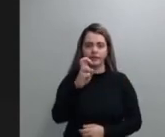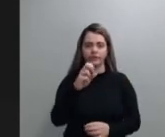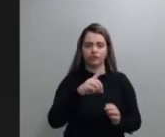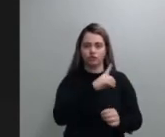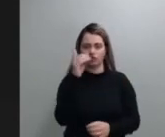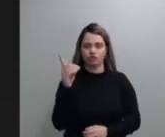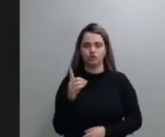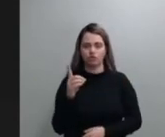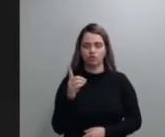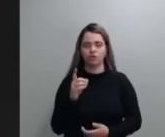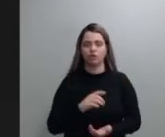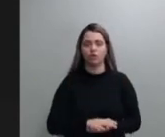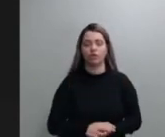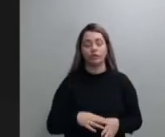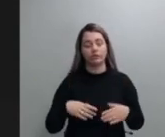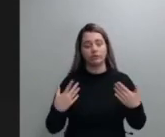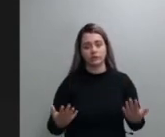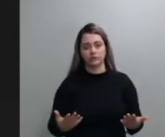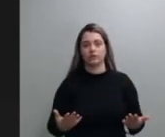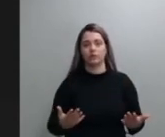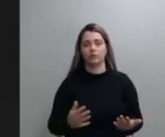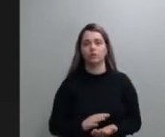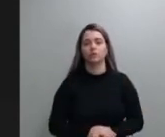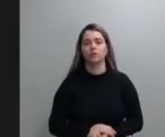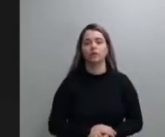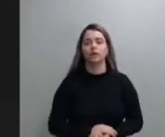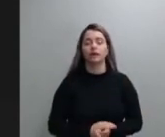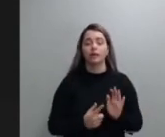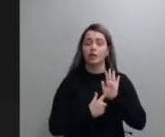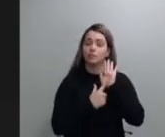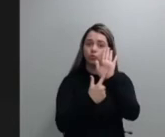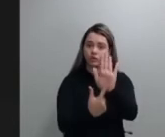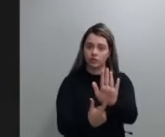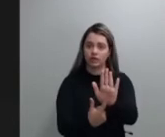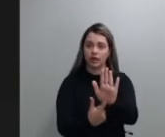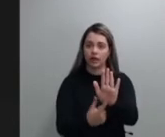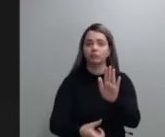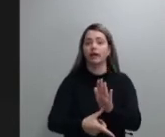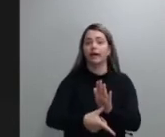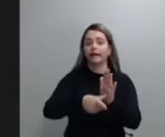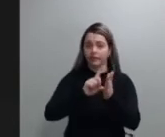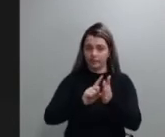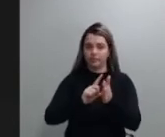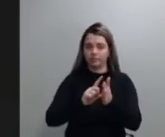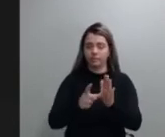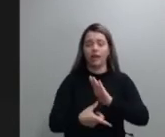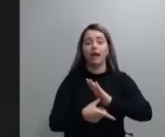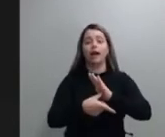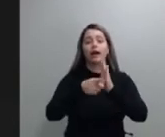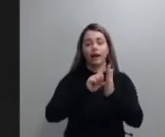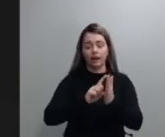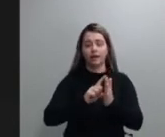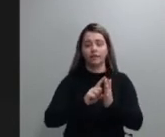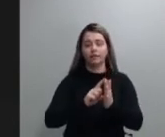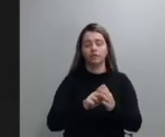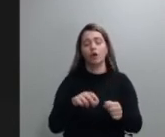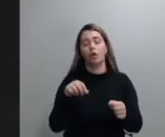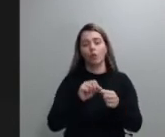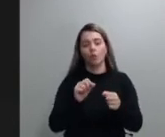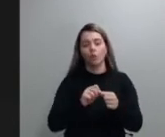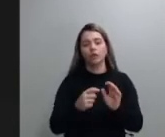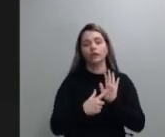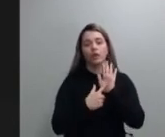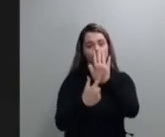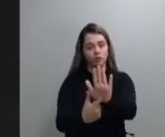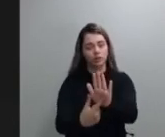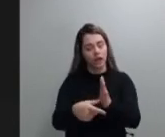o ato de concentração tem que ser apresentado antes antes da produção de seus efeitos essa apresentação deve ser feita